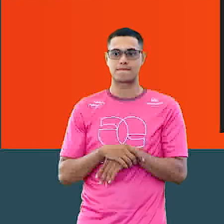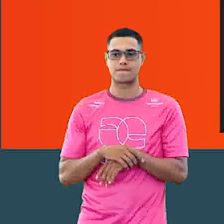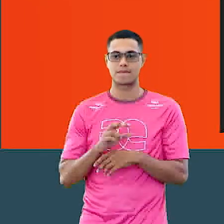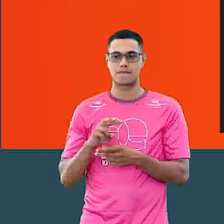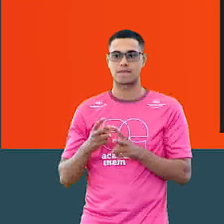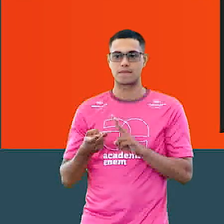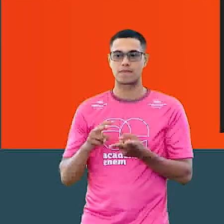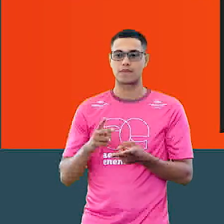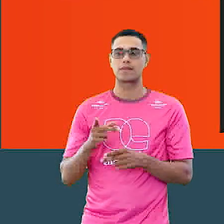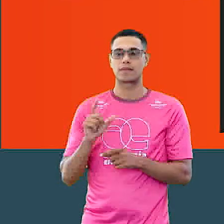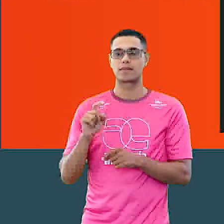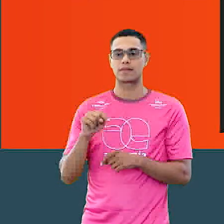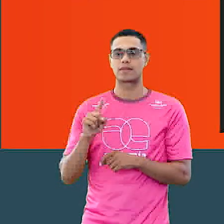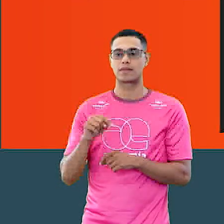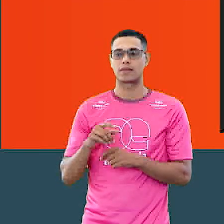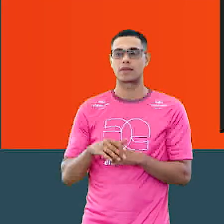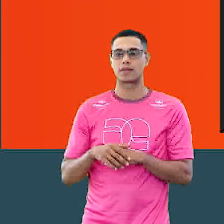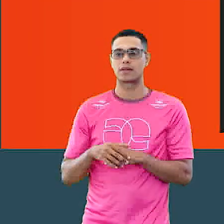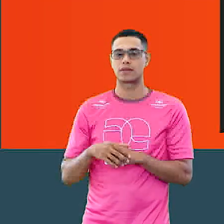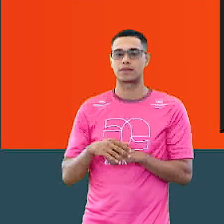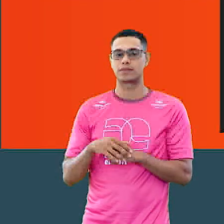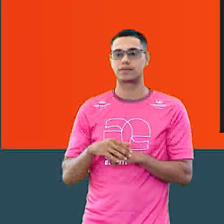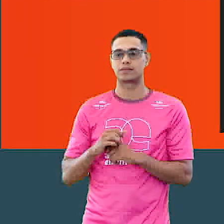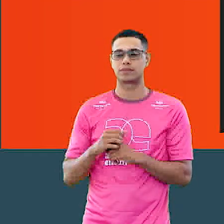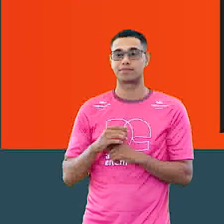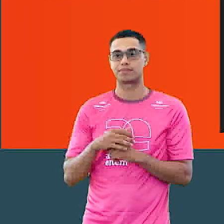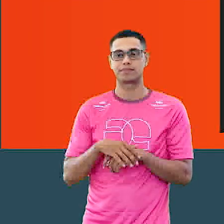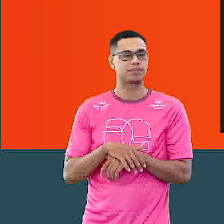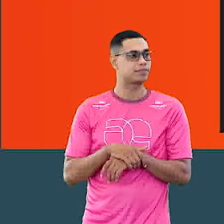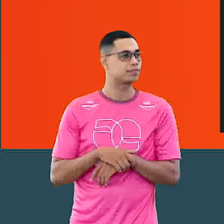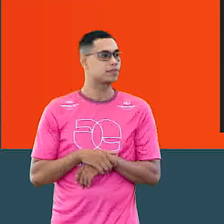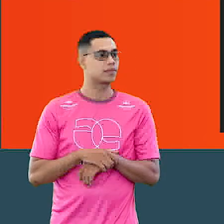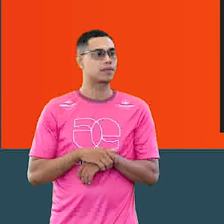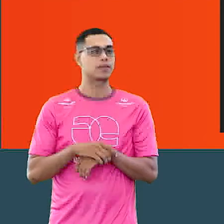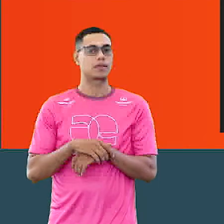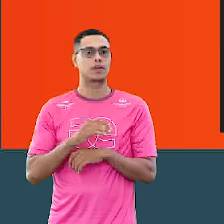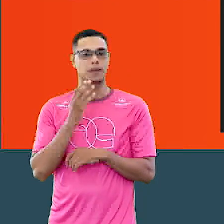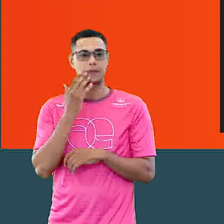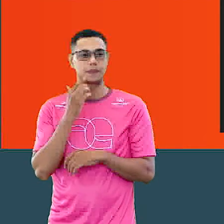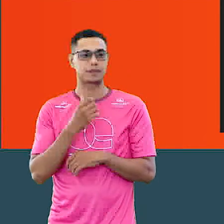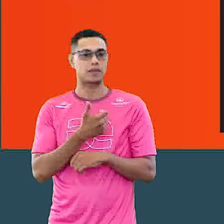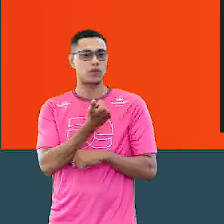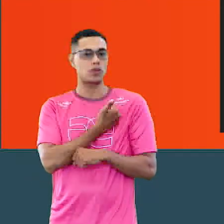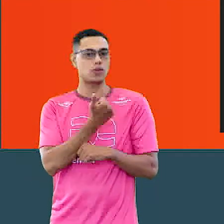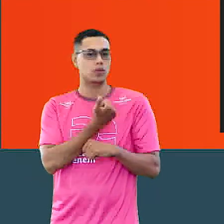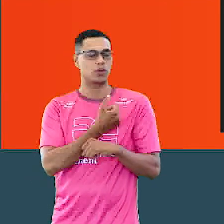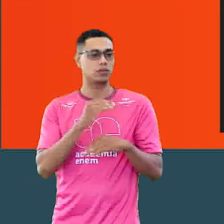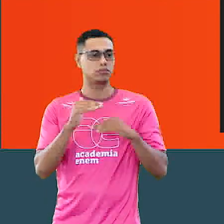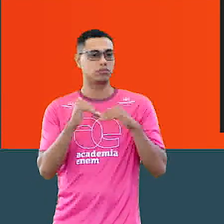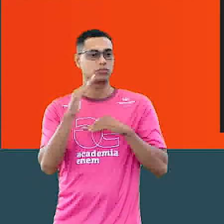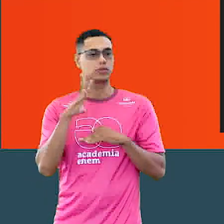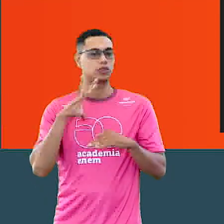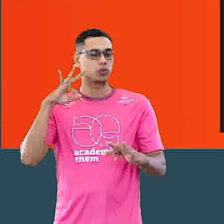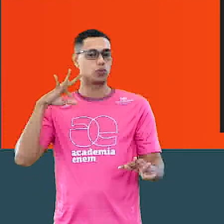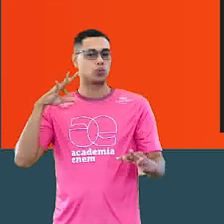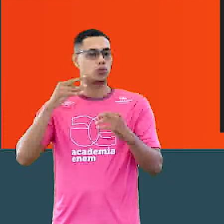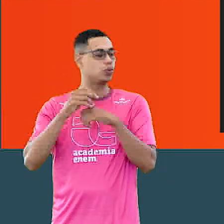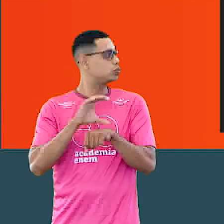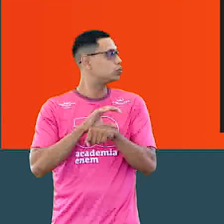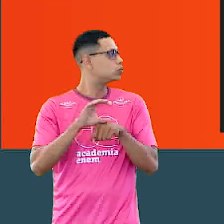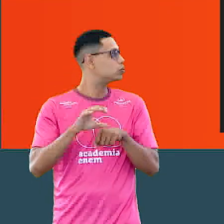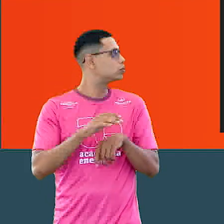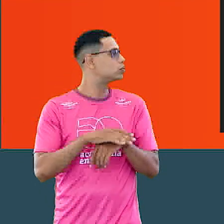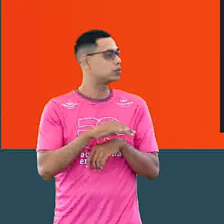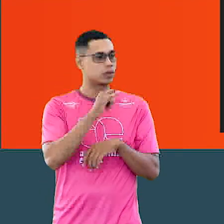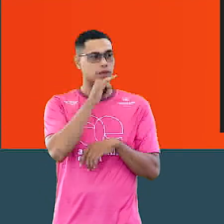aqui é o link da federal, onde tem a nota de corte de todos os cursos. Todos os cursos. Vamos passando